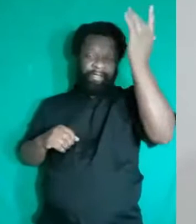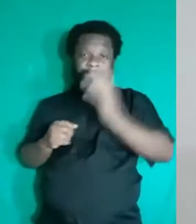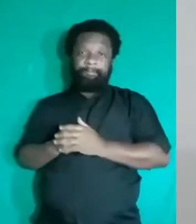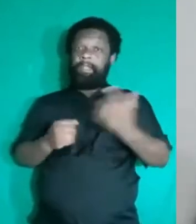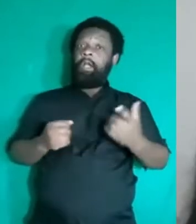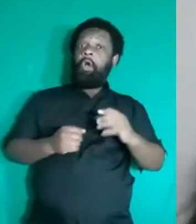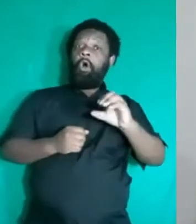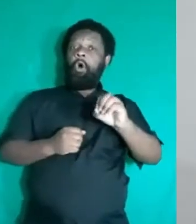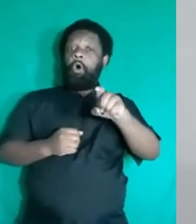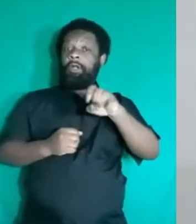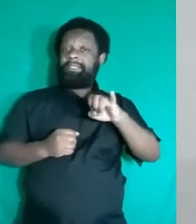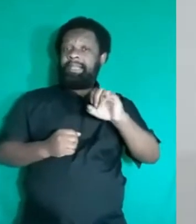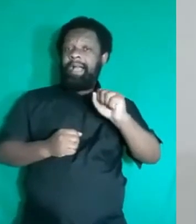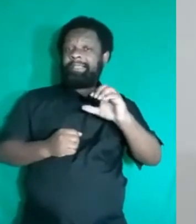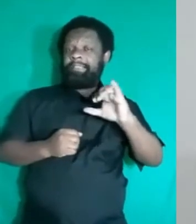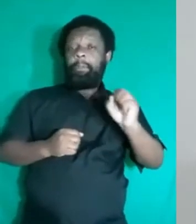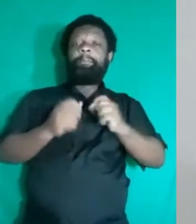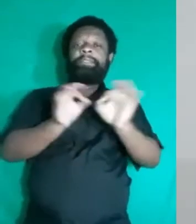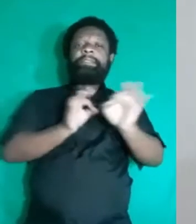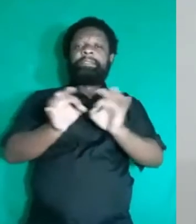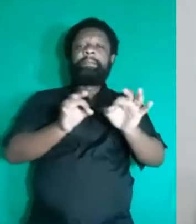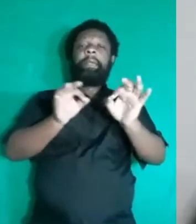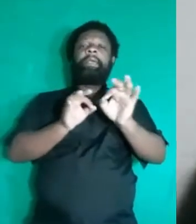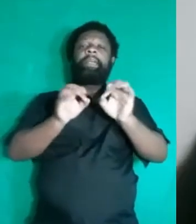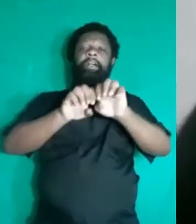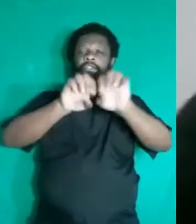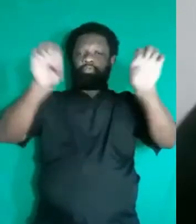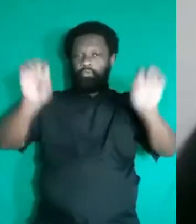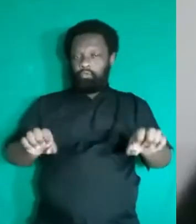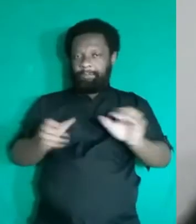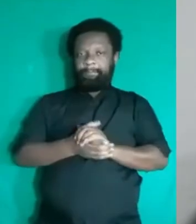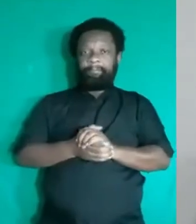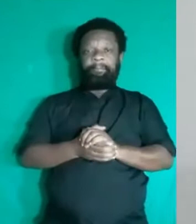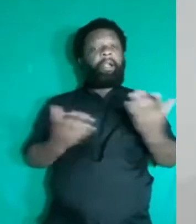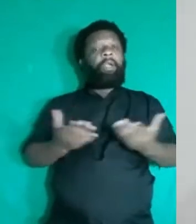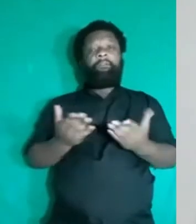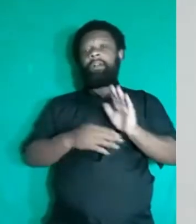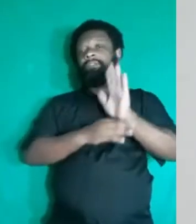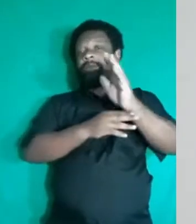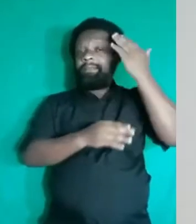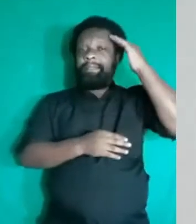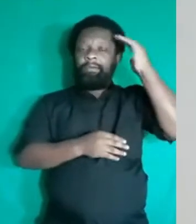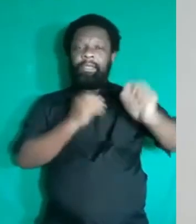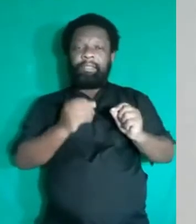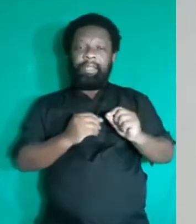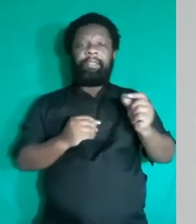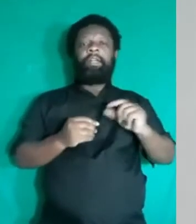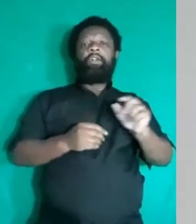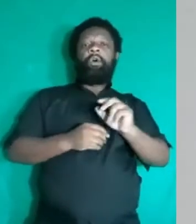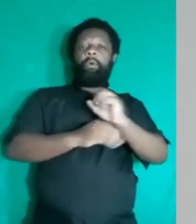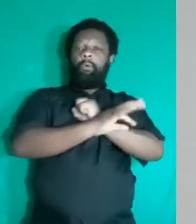Por isso, ele será ionizável. Tudo bem? Então, no caso de oxiácidos, nós vamos montar a estrutura. Aqui eu dei uma